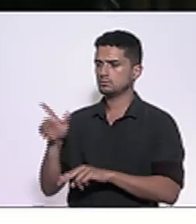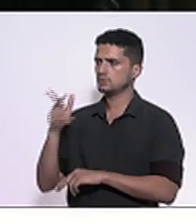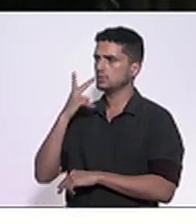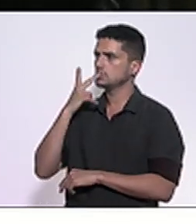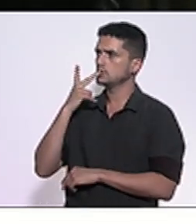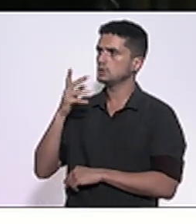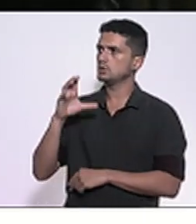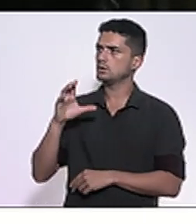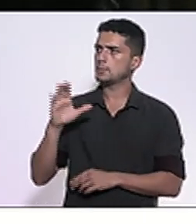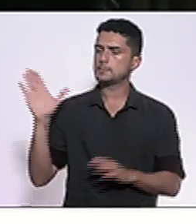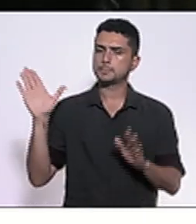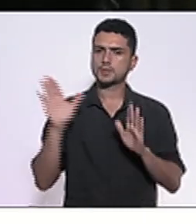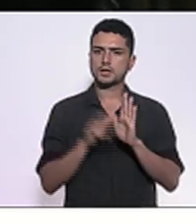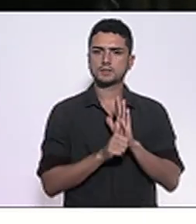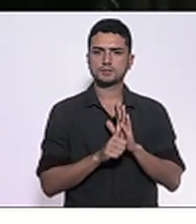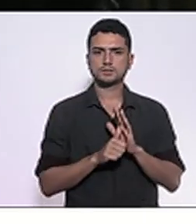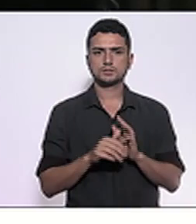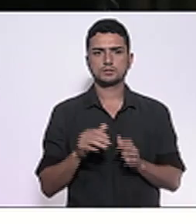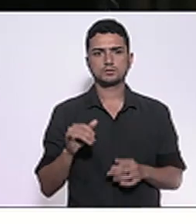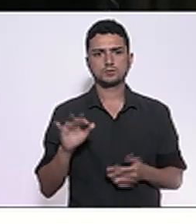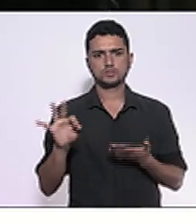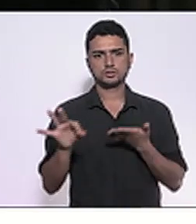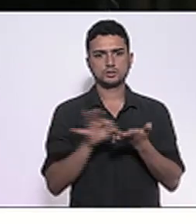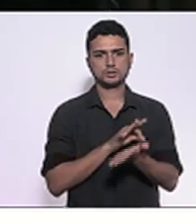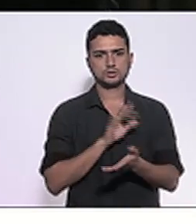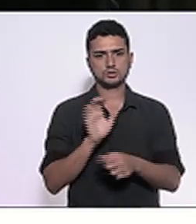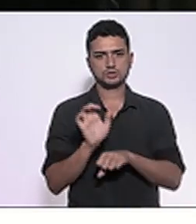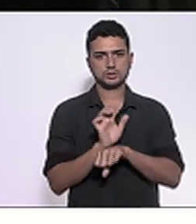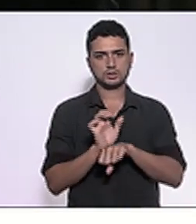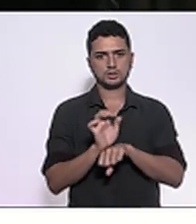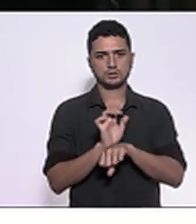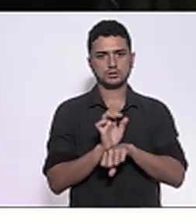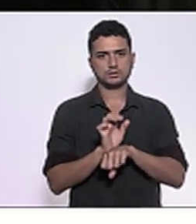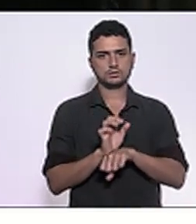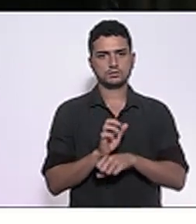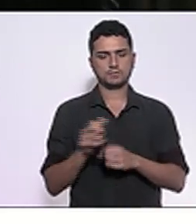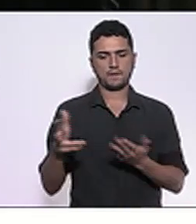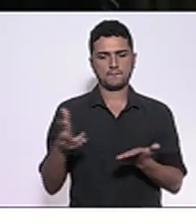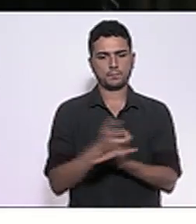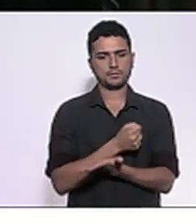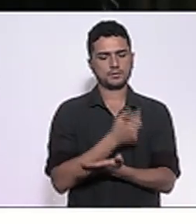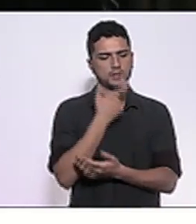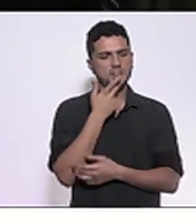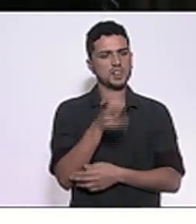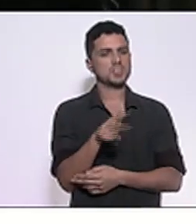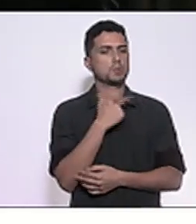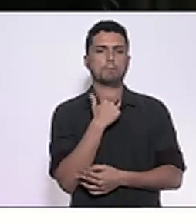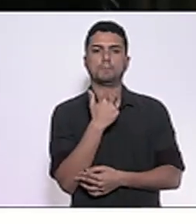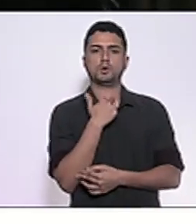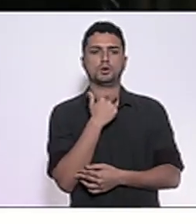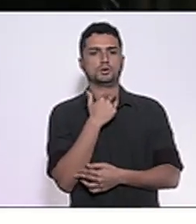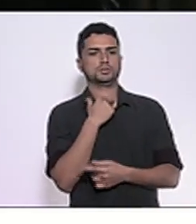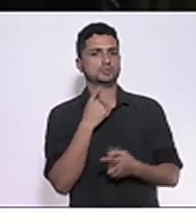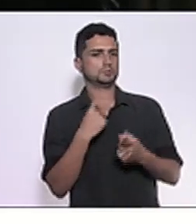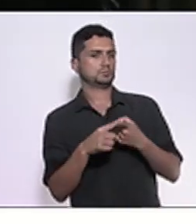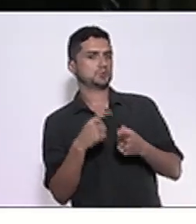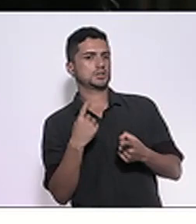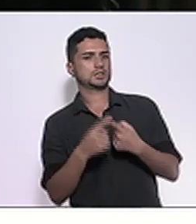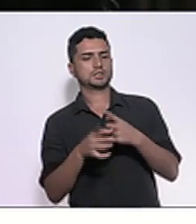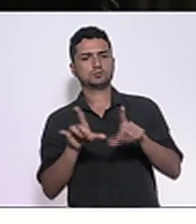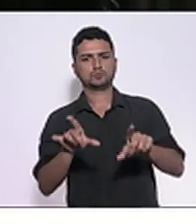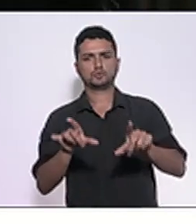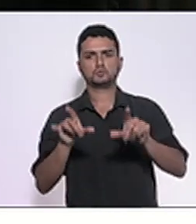de inscrição estadual, alguém da Procuradoria dizia, não pode porque uma